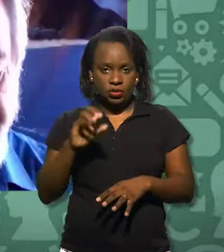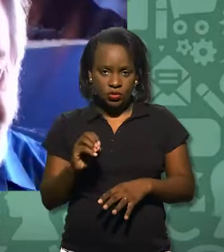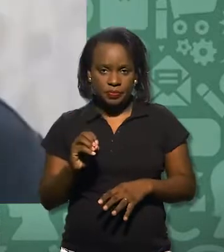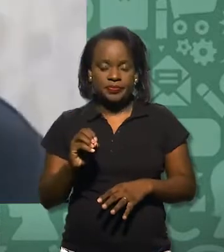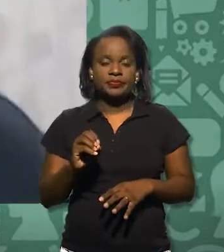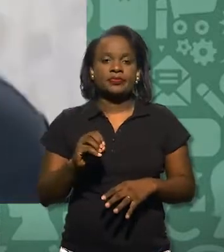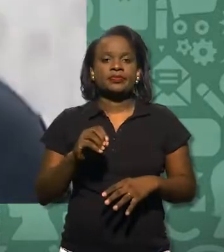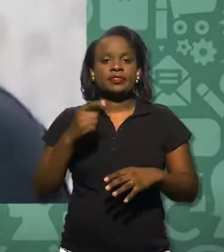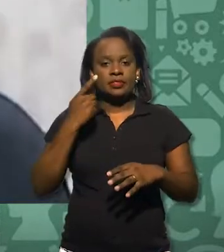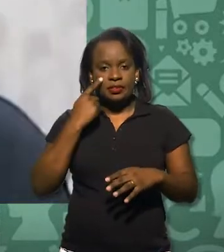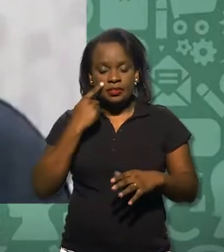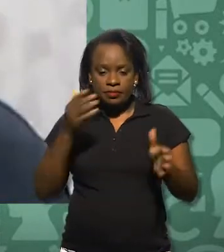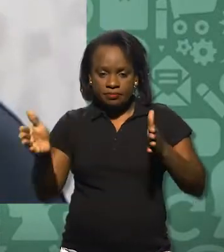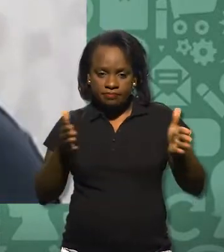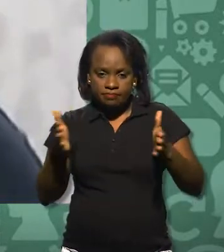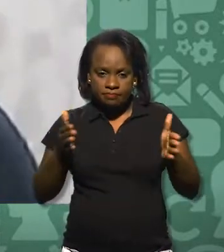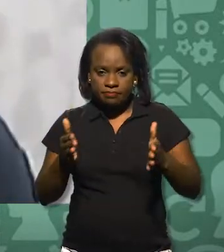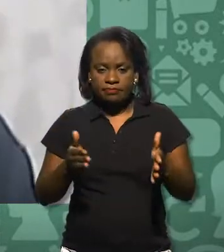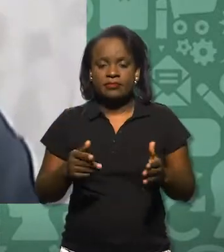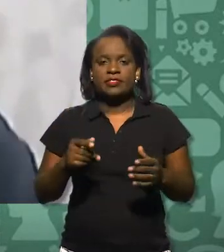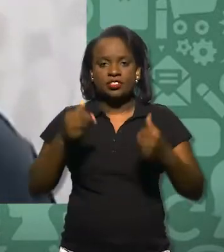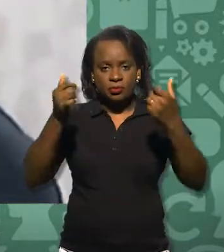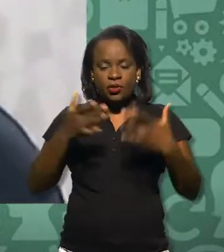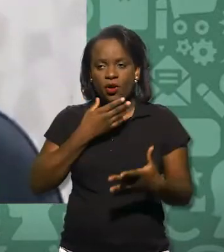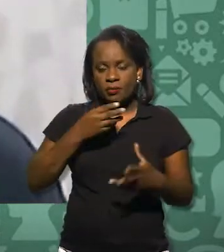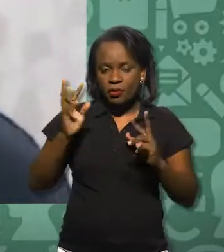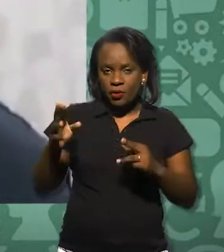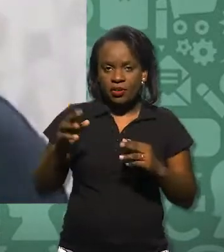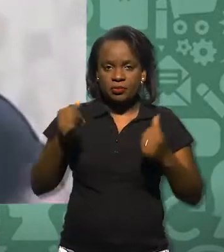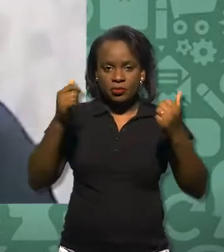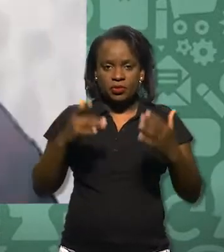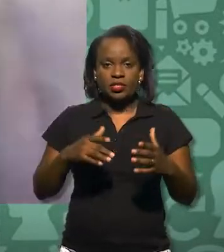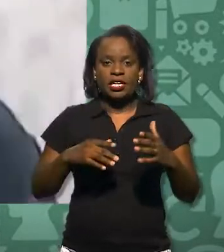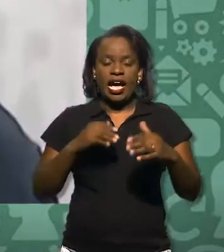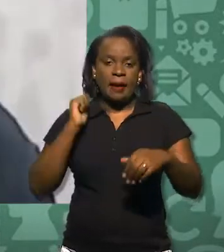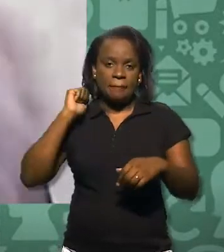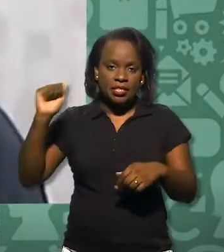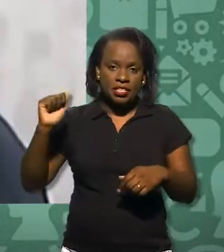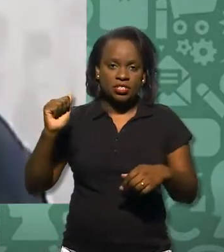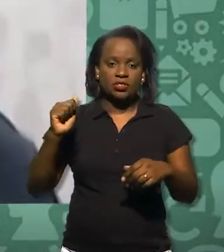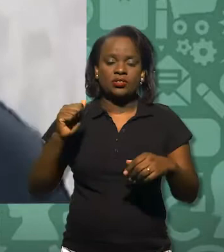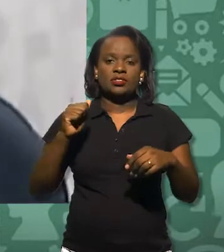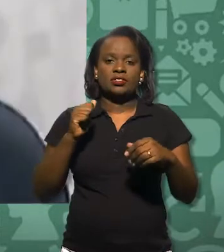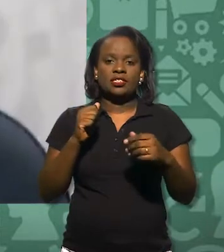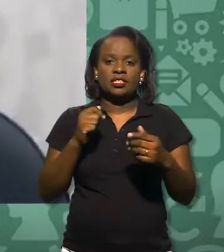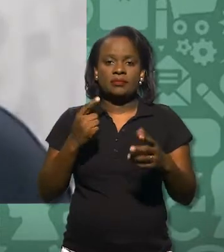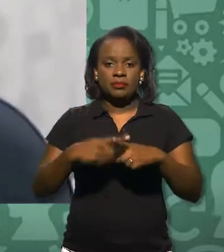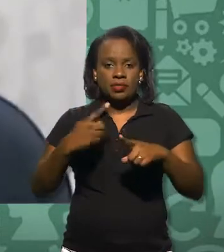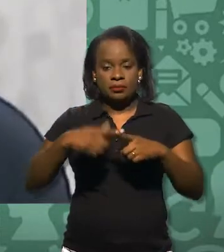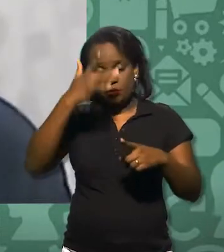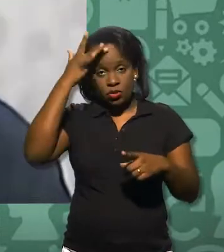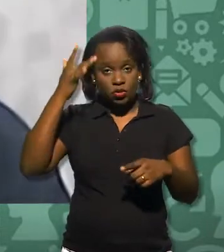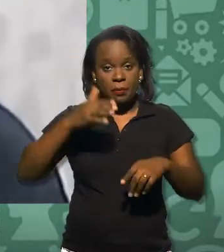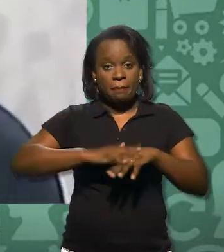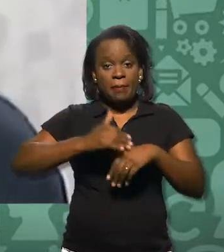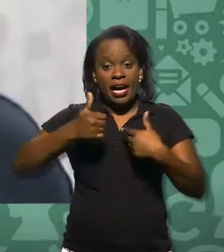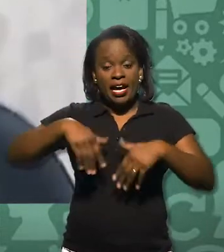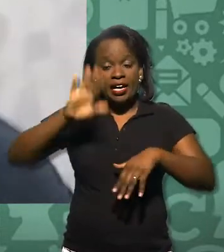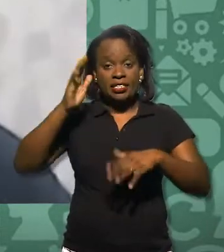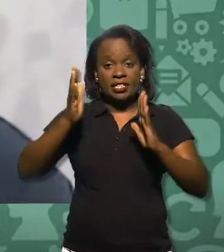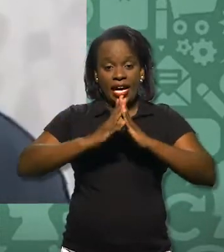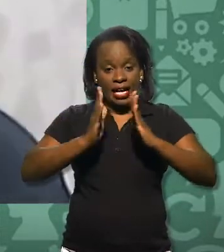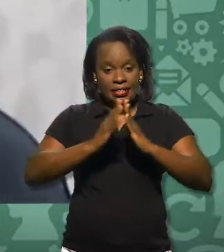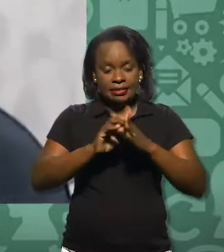maio, e a gente pegou realmente esse pico, né, que o Ernesto falou, né, em abril, essa parte em que as pessoas estavam